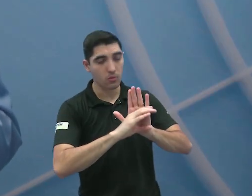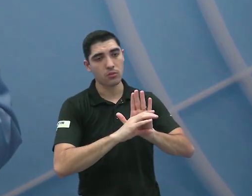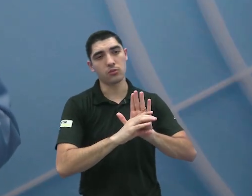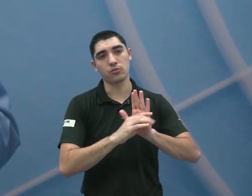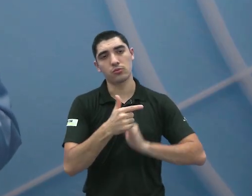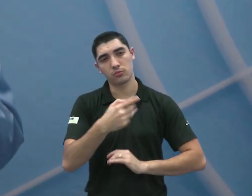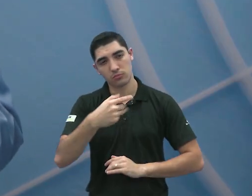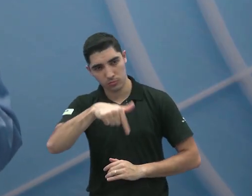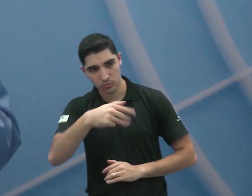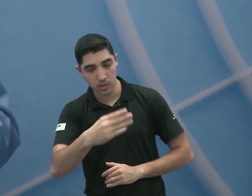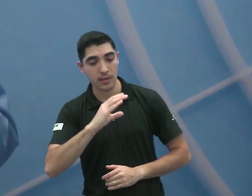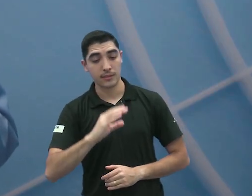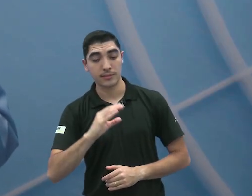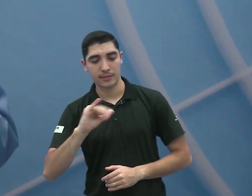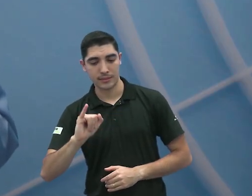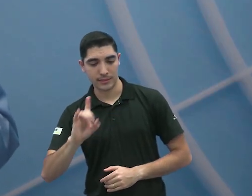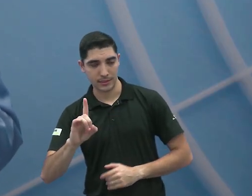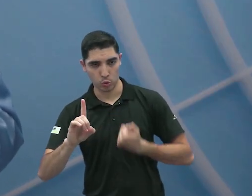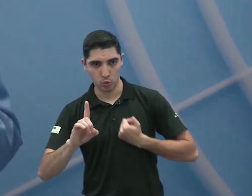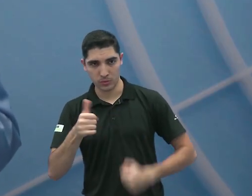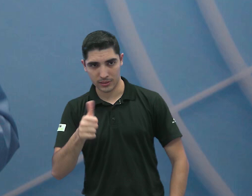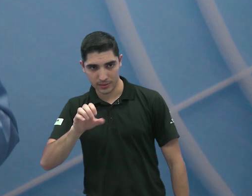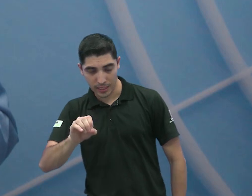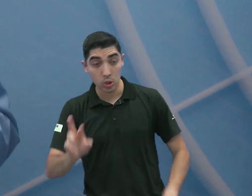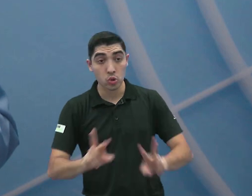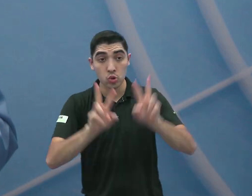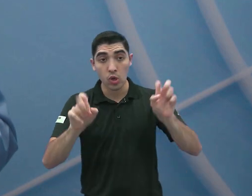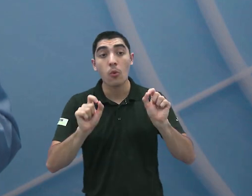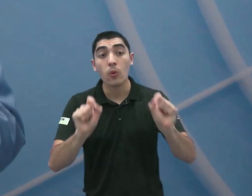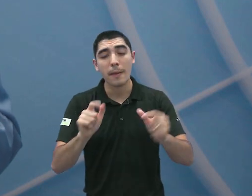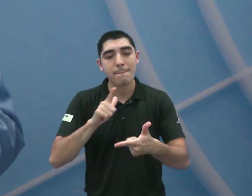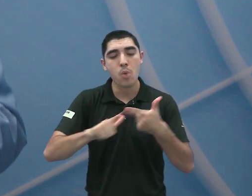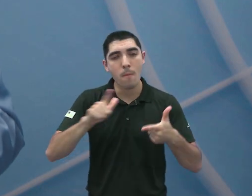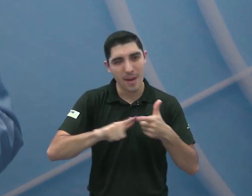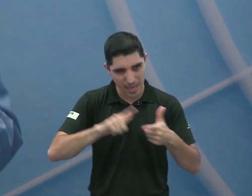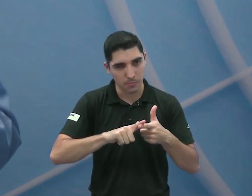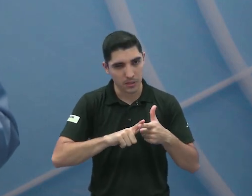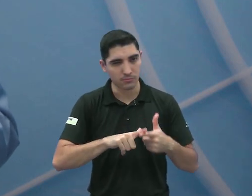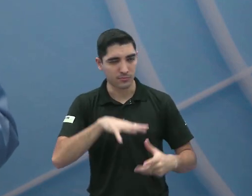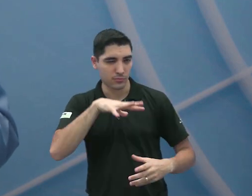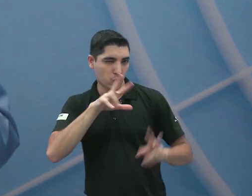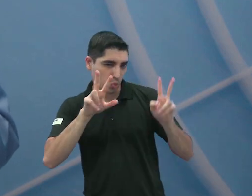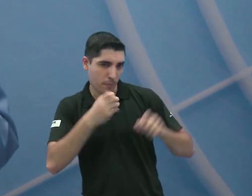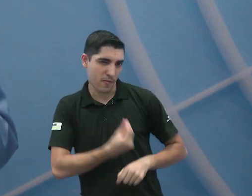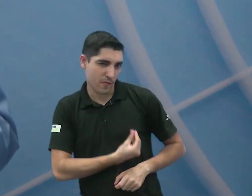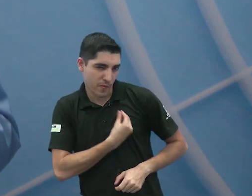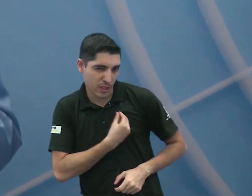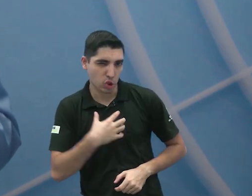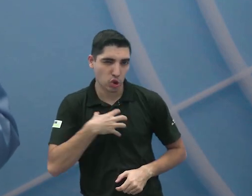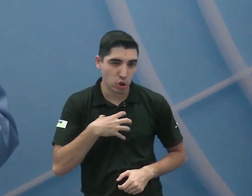Z73 da CID-10, que trata de problemas relacionados ao modo de vida, os